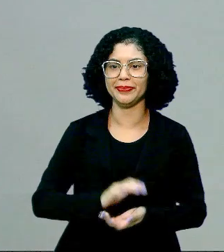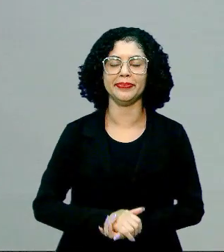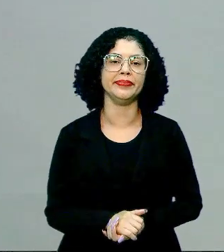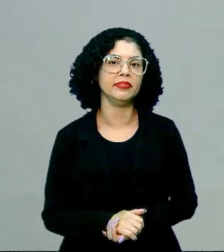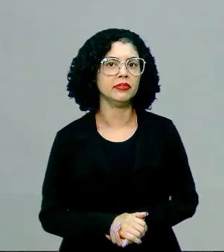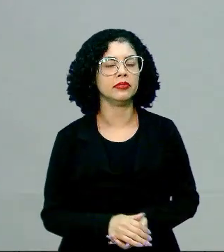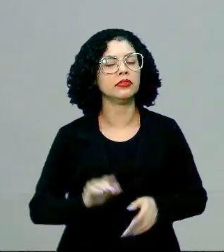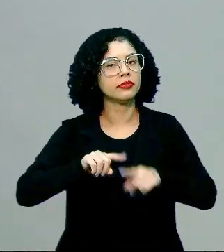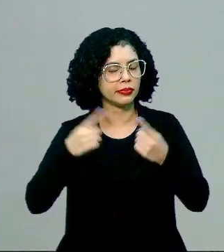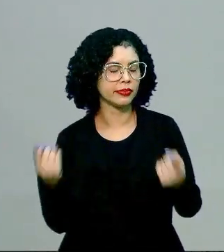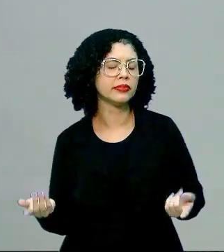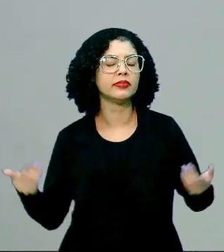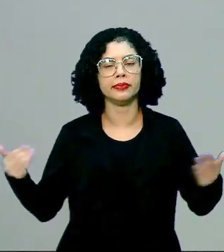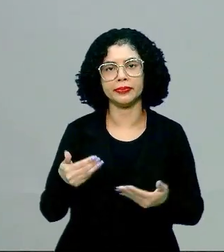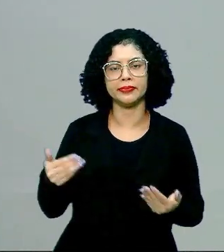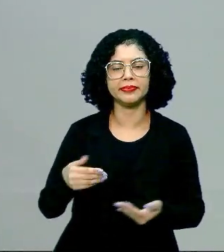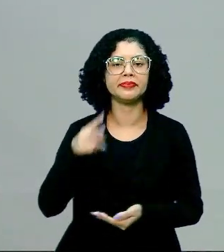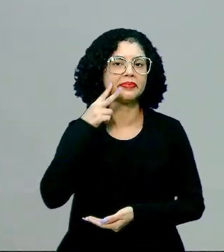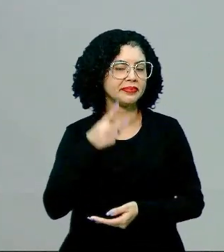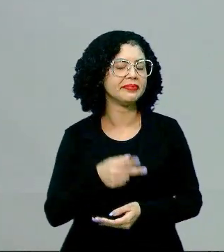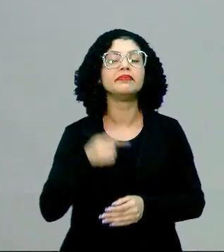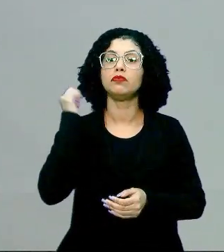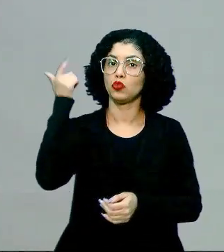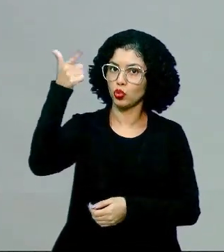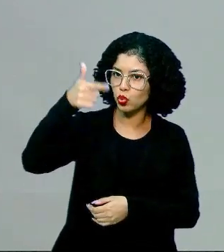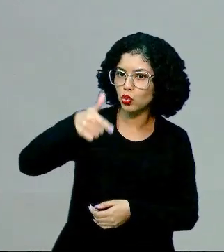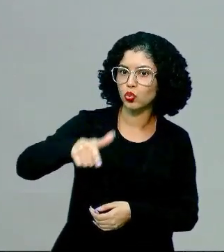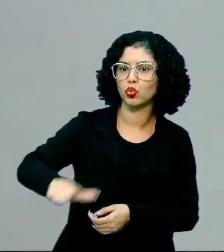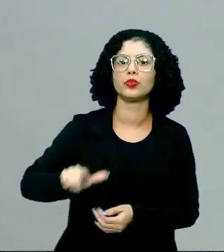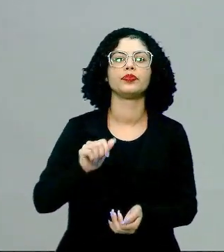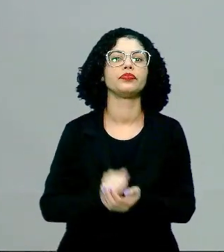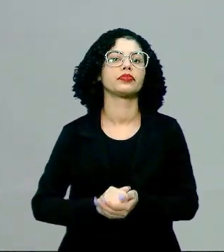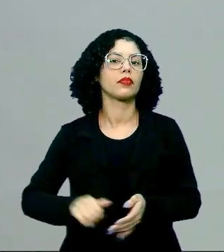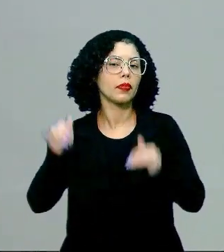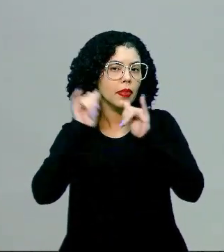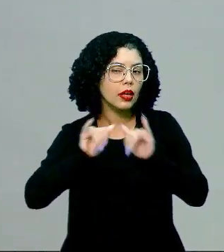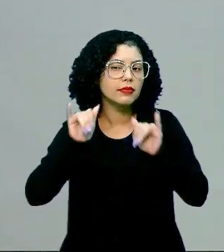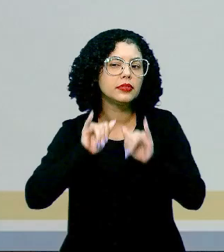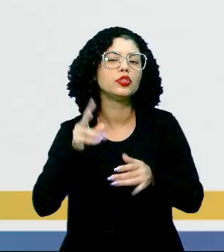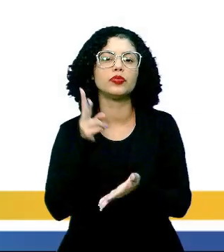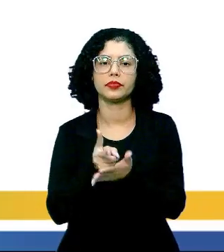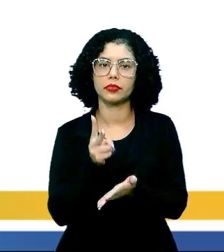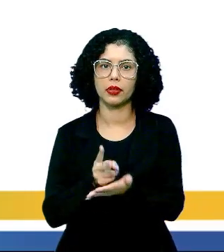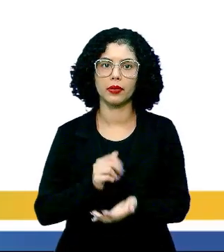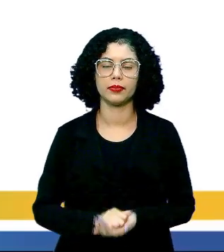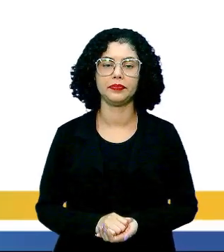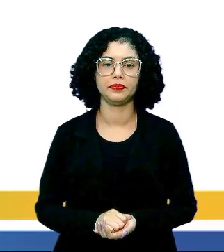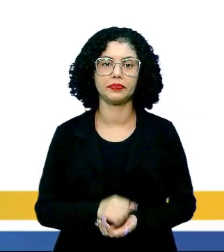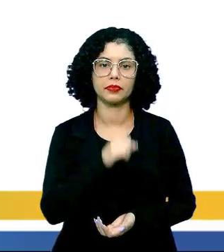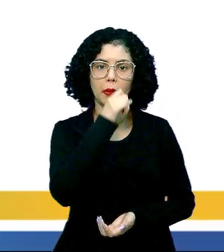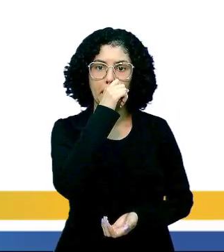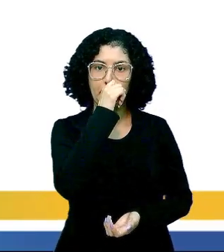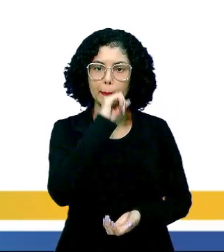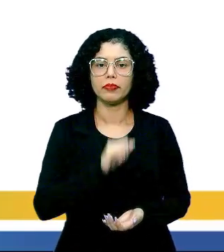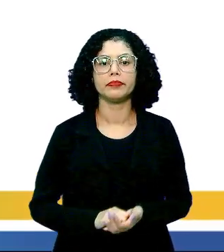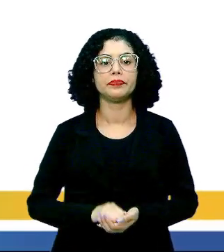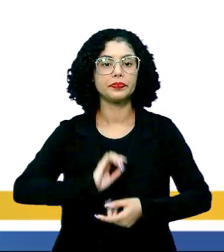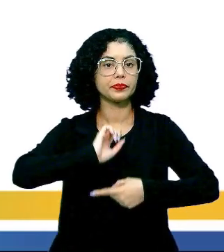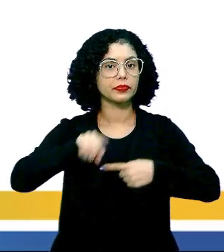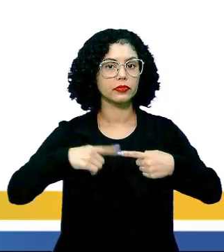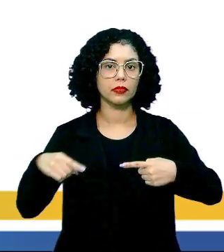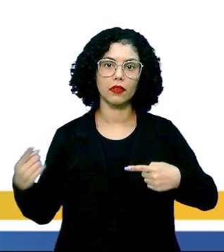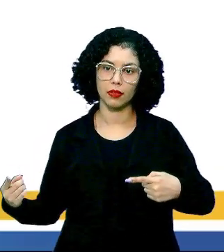quiser. Mas eu quero fortalecer novamente aquele comunicadozinho de praxe. Vamos utilizar o nosso